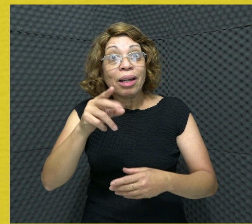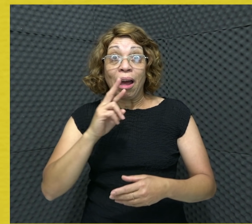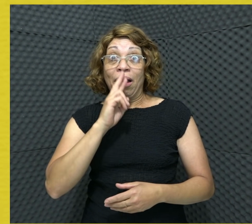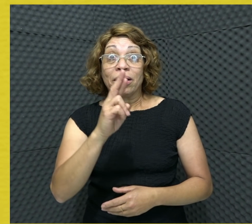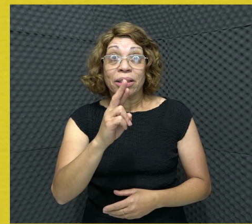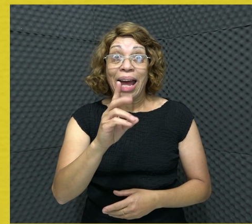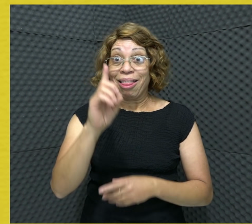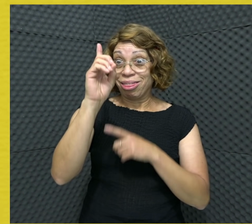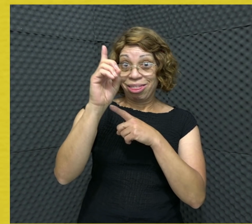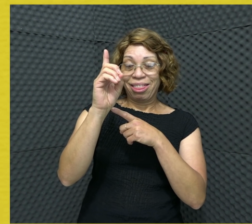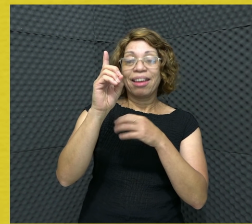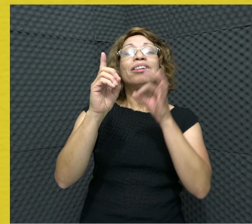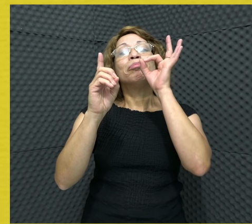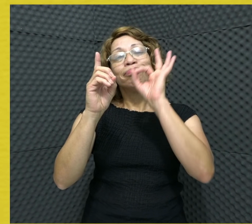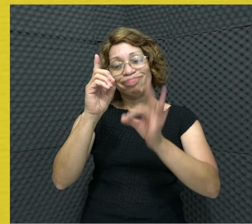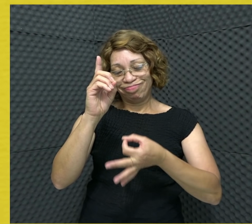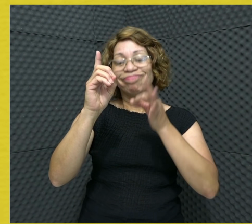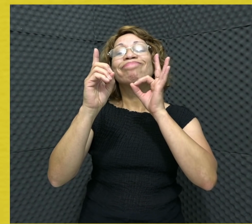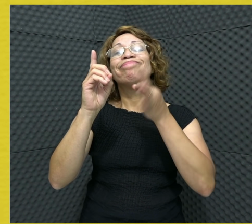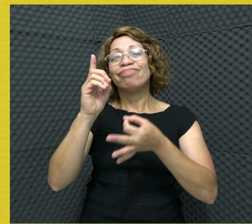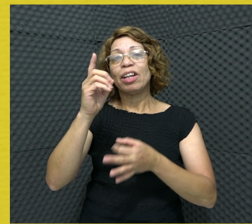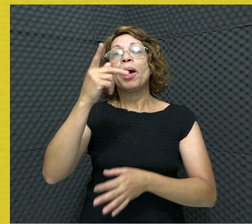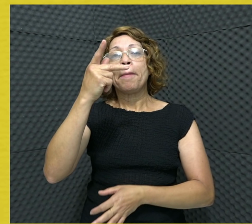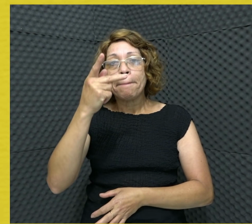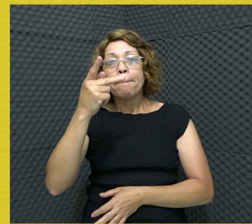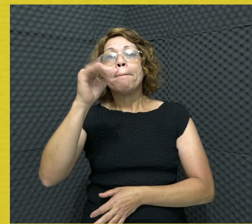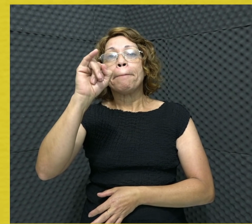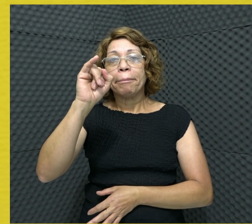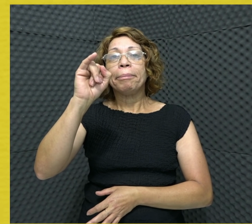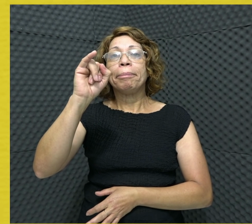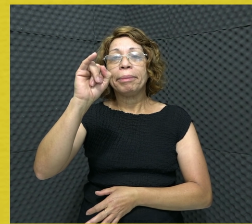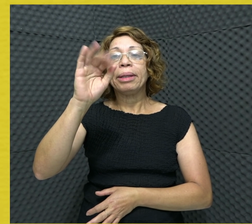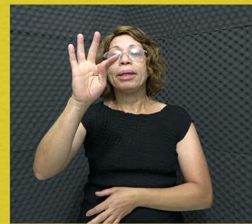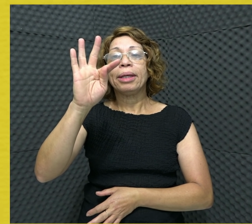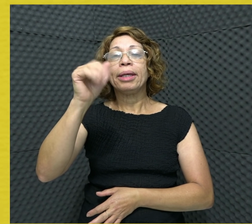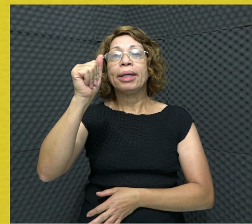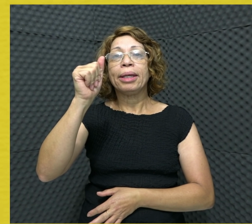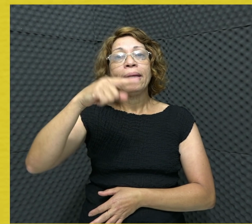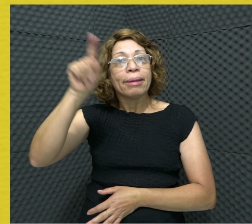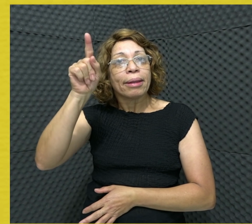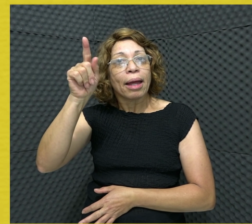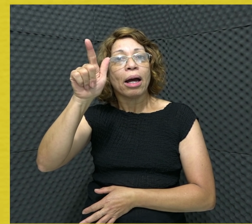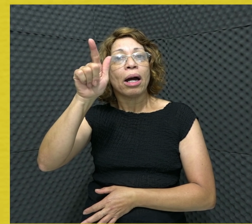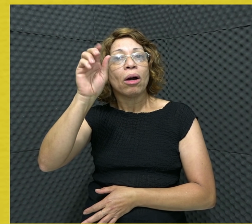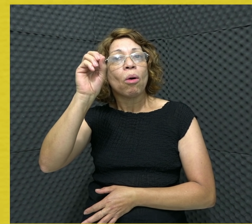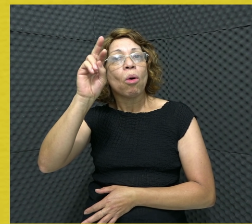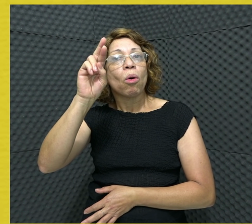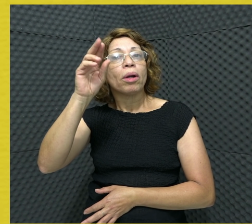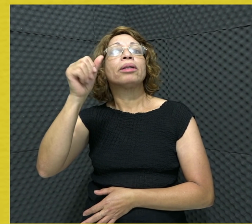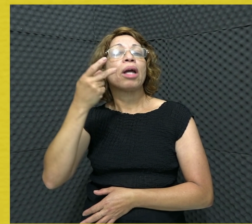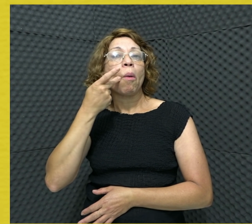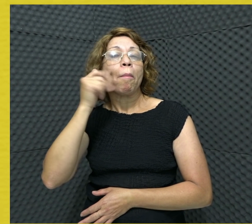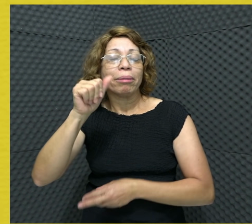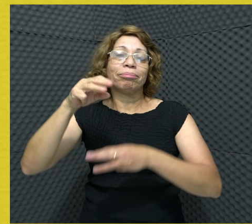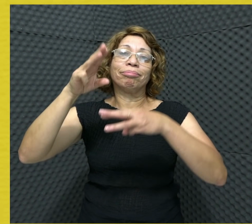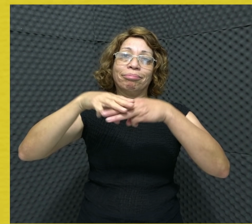Pois muito bem, se você respondeu a letra D, você acertou. Pitágoras é considerado o pai